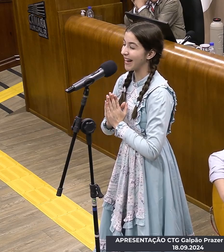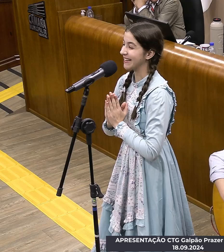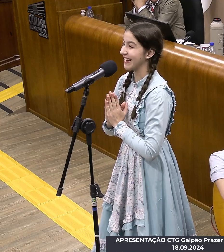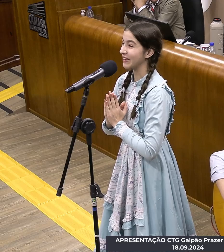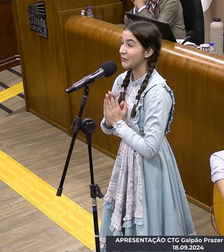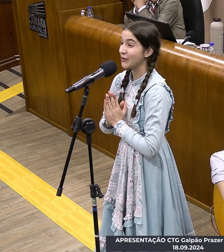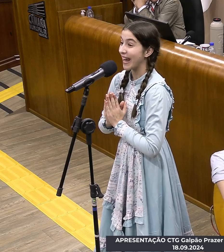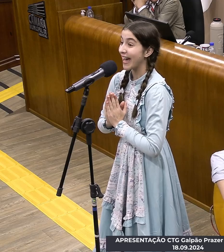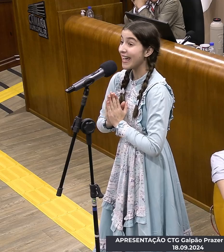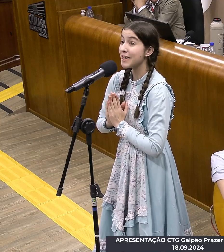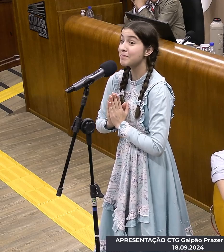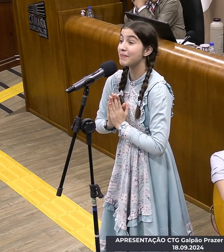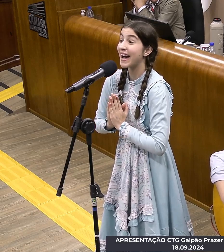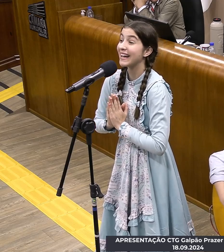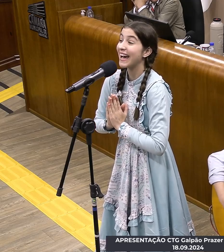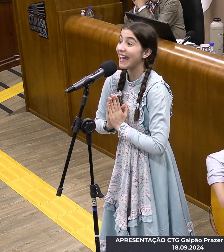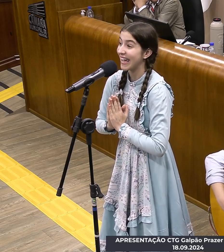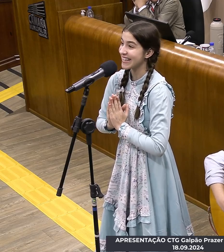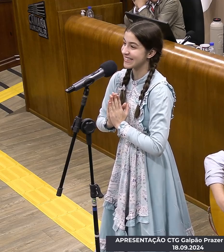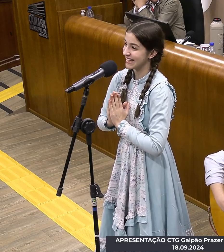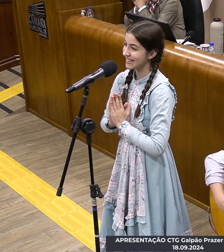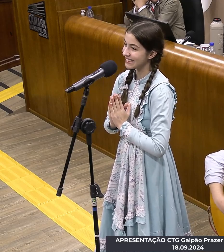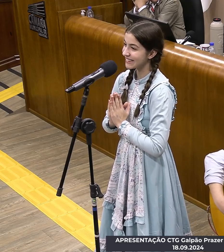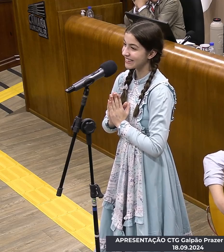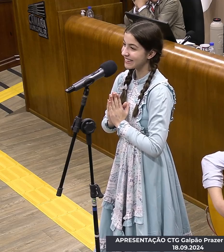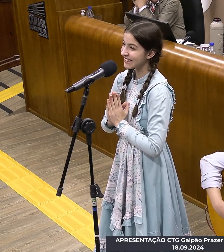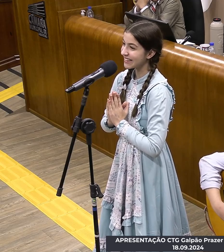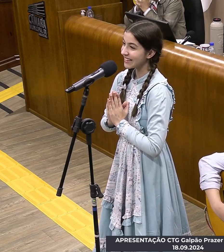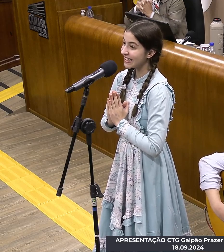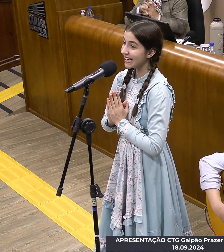mansas para a ternura e para a reza.